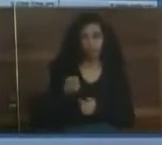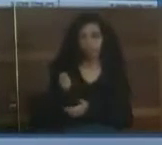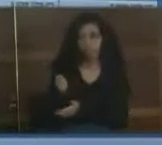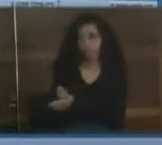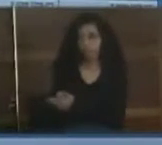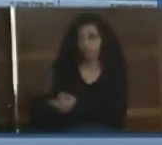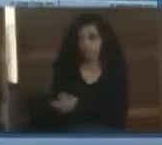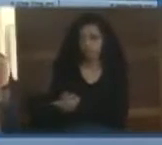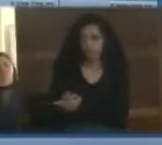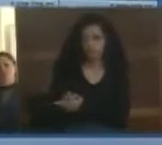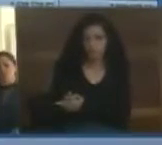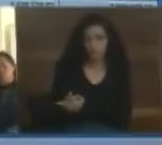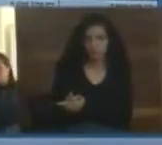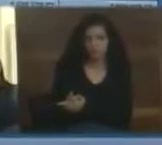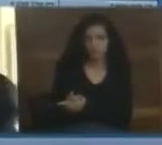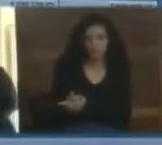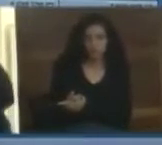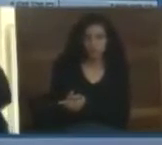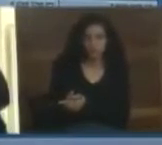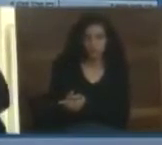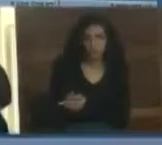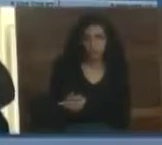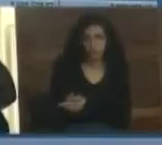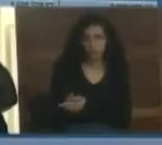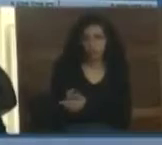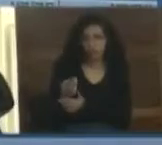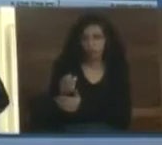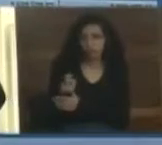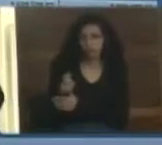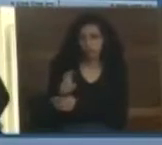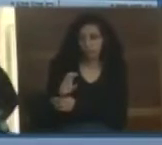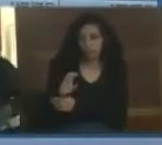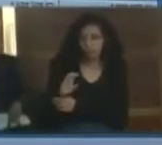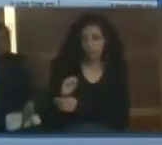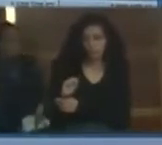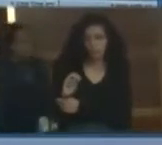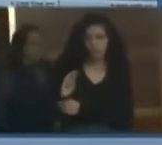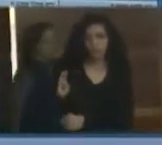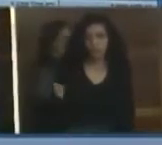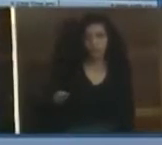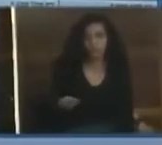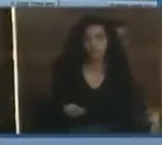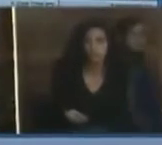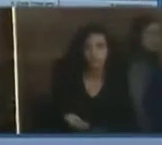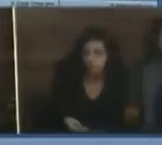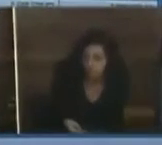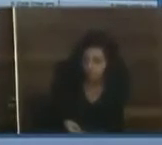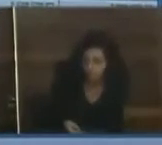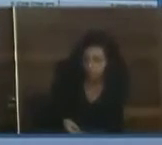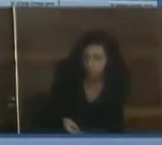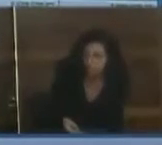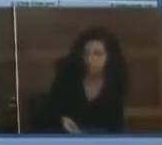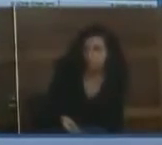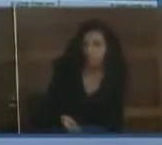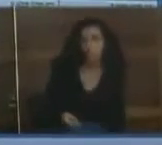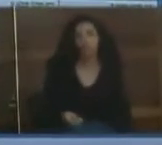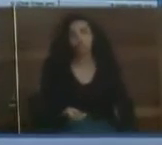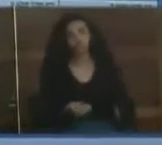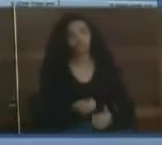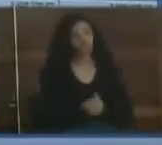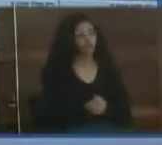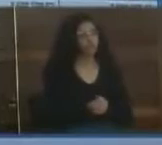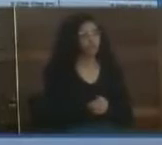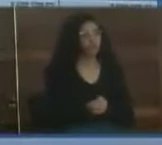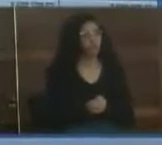reais despesas liquidadas até o 3º quadrimestre de 58 milhões instituto municipal de meio ambiente